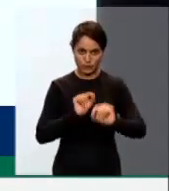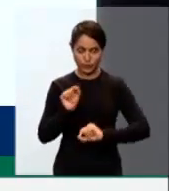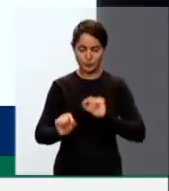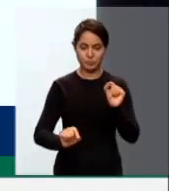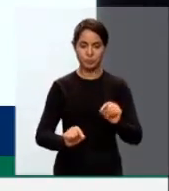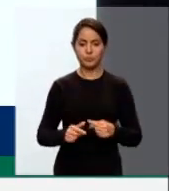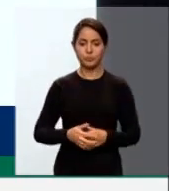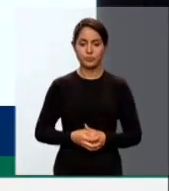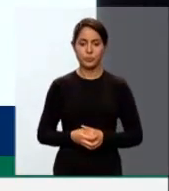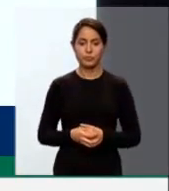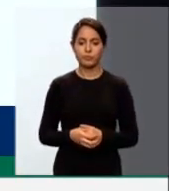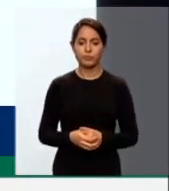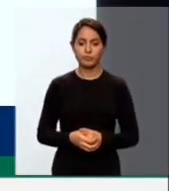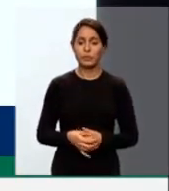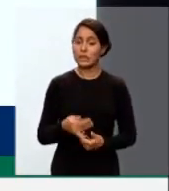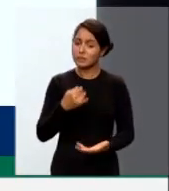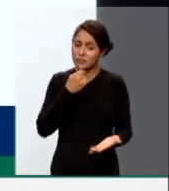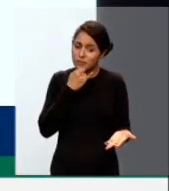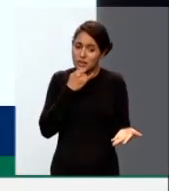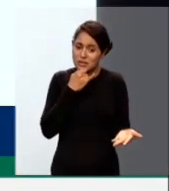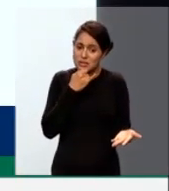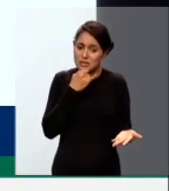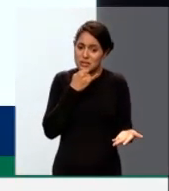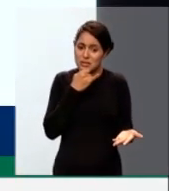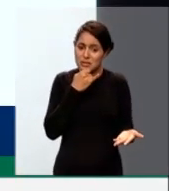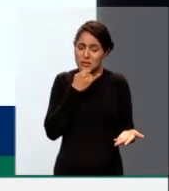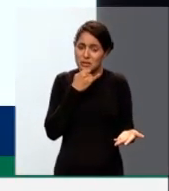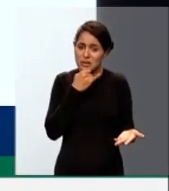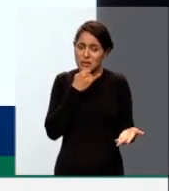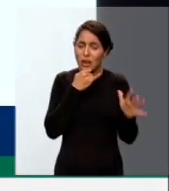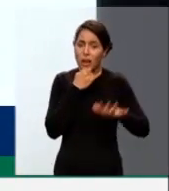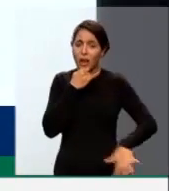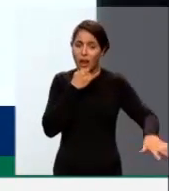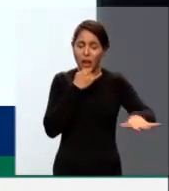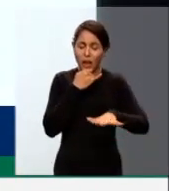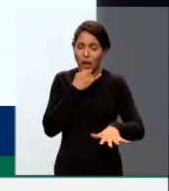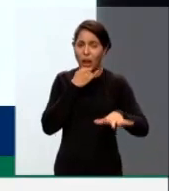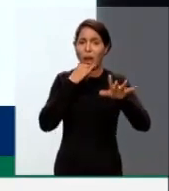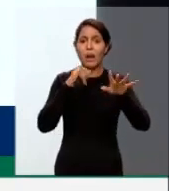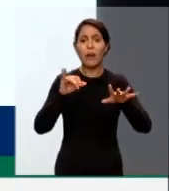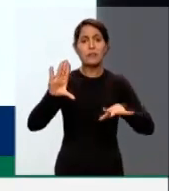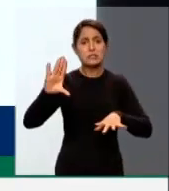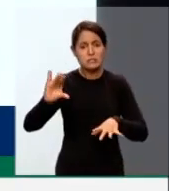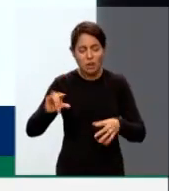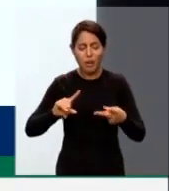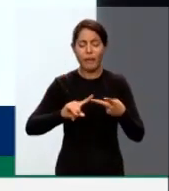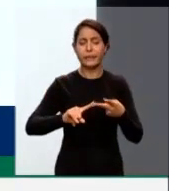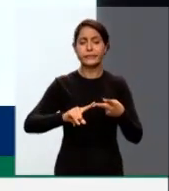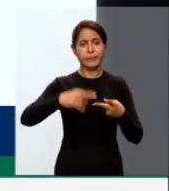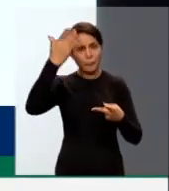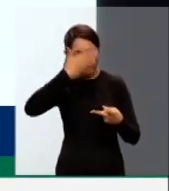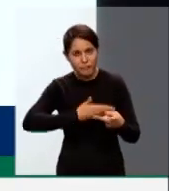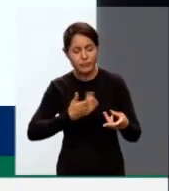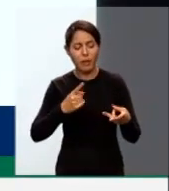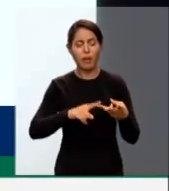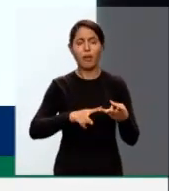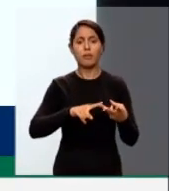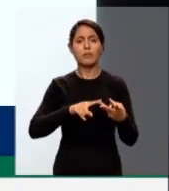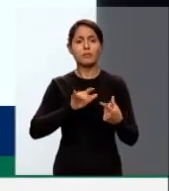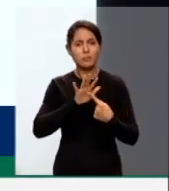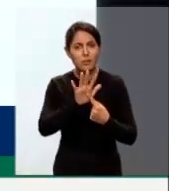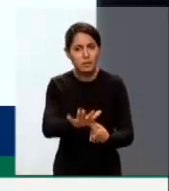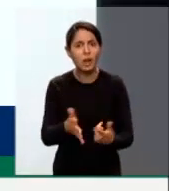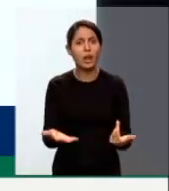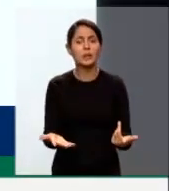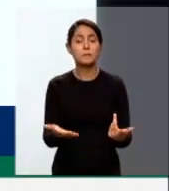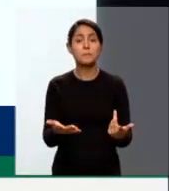se, infelizmente, instala um negacionismo da ciência, das evidências, que